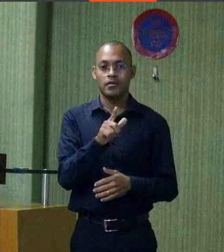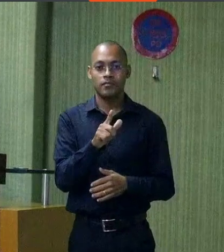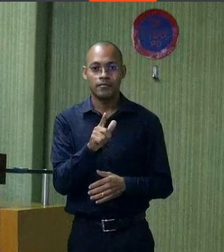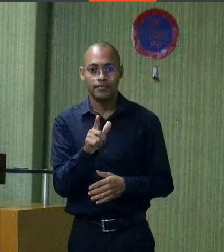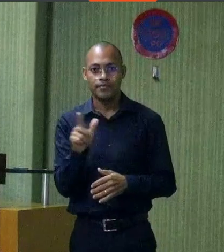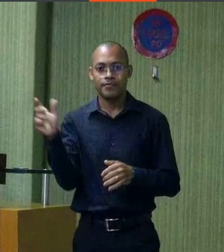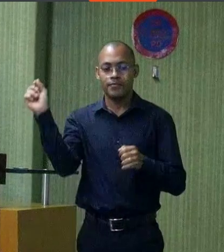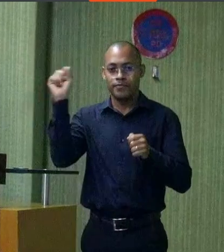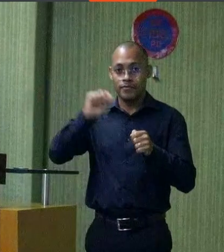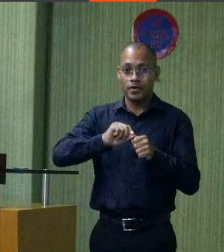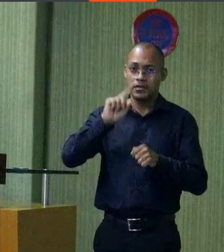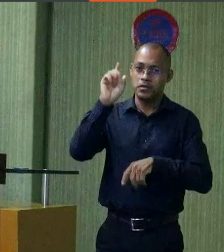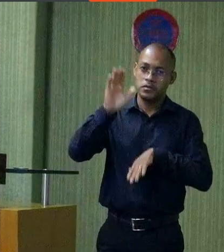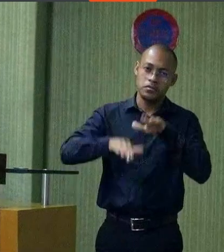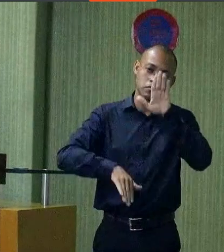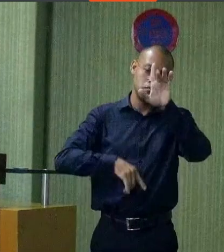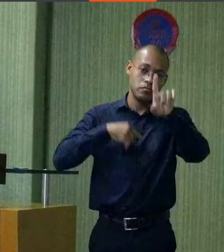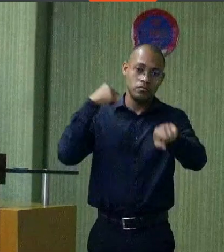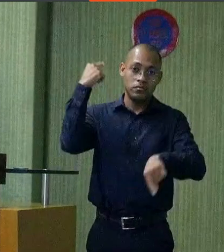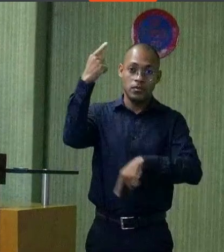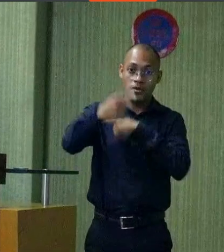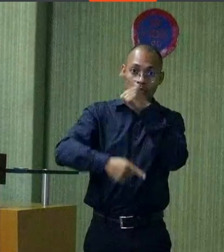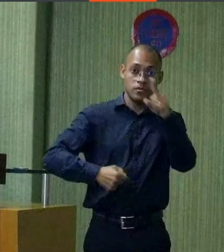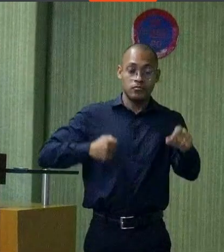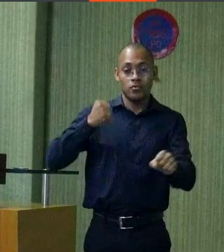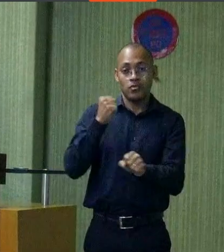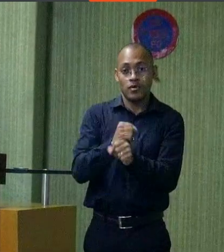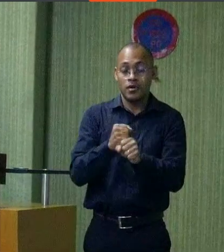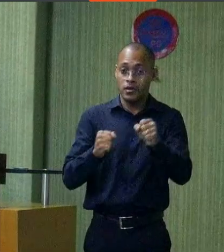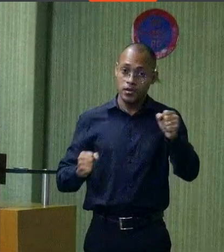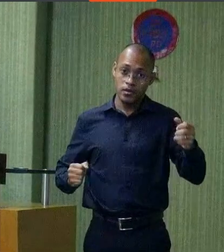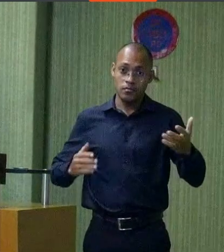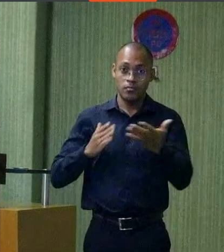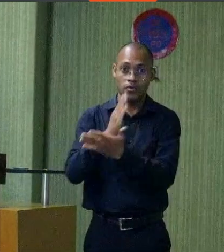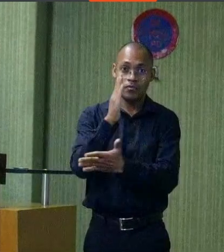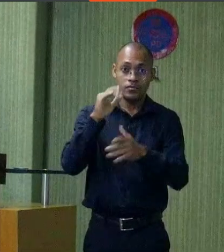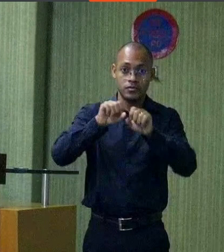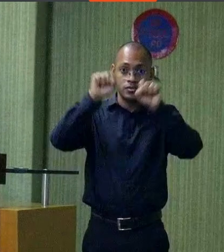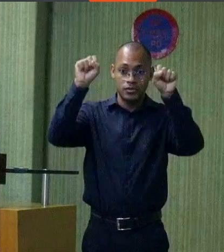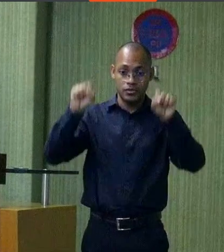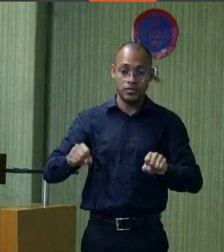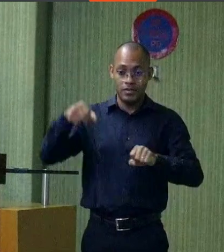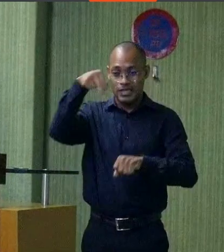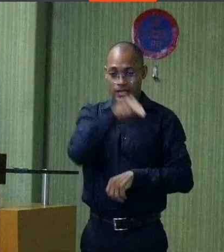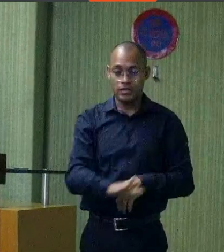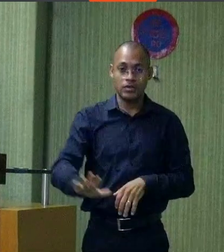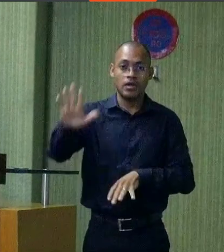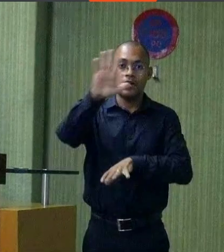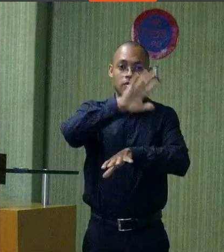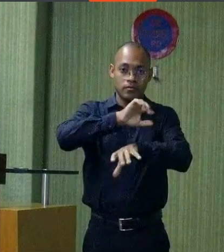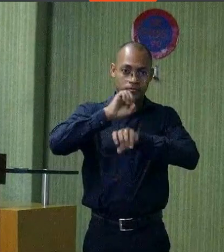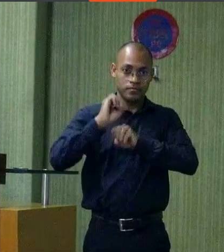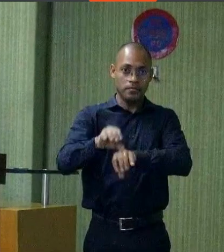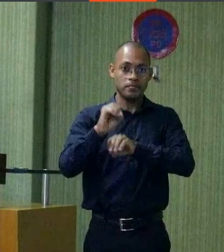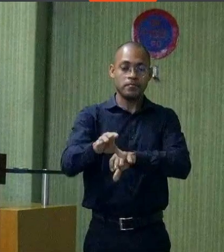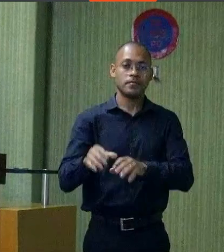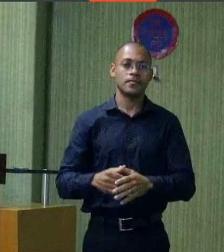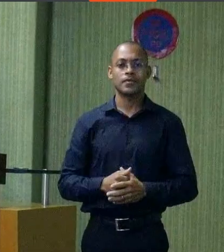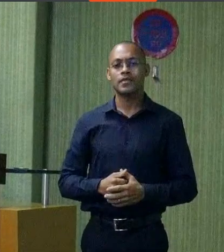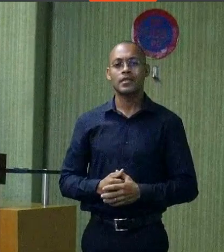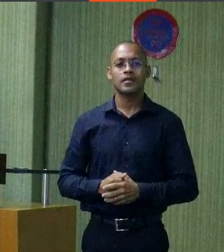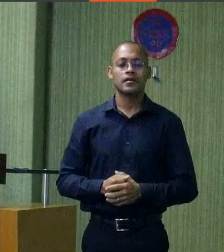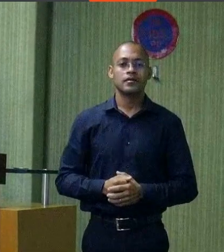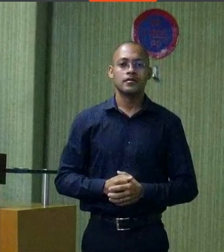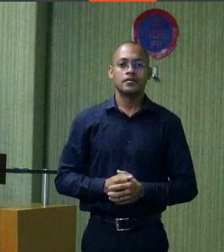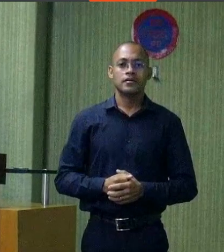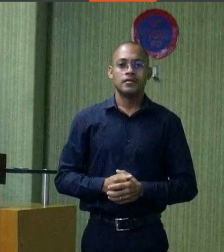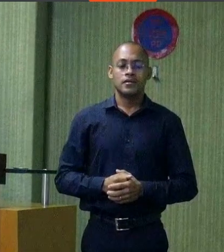se possível no próximo ano a aprovação eh da lei do Sistema Nacional de educação né eh do ponto de vista